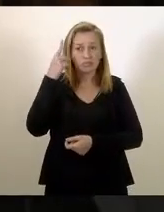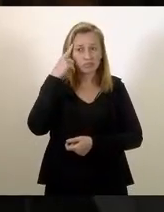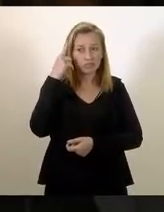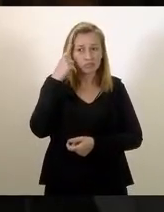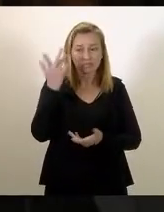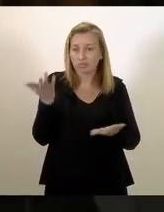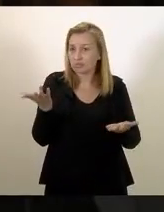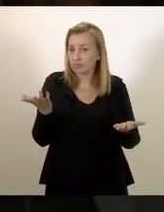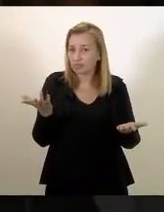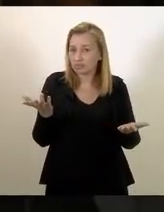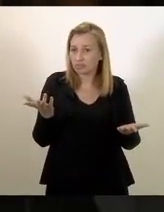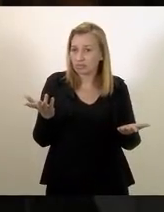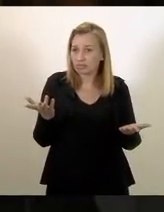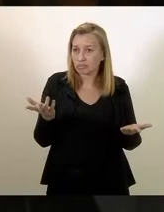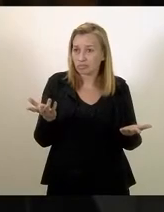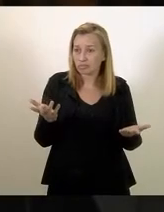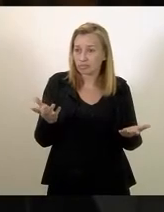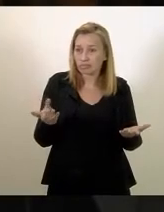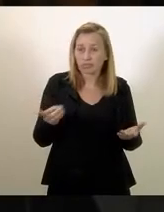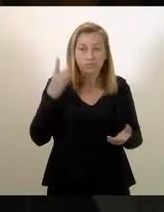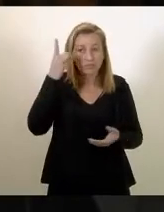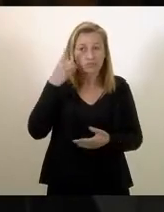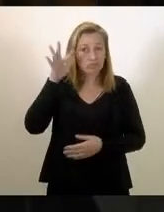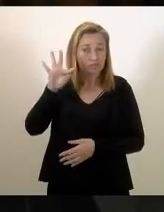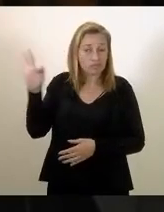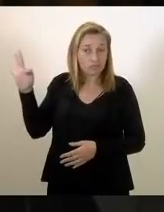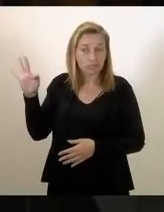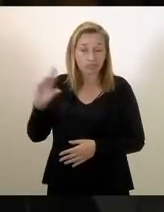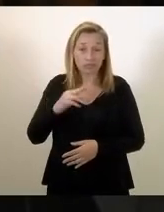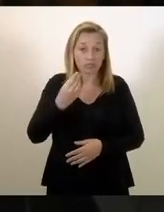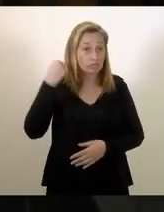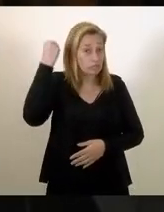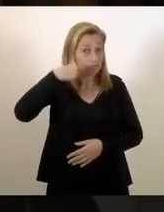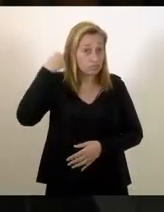vereança quando são deputados federais e senadores